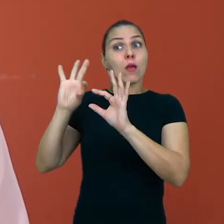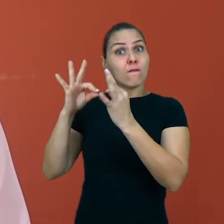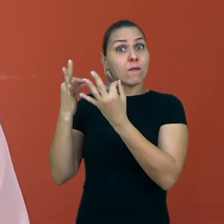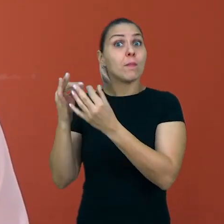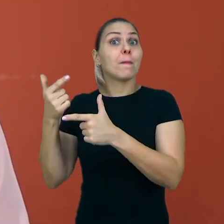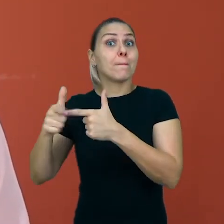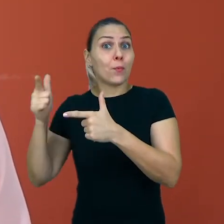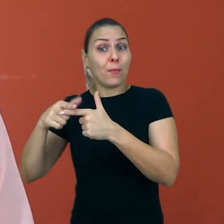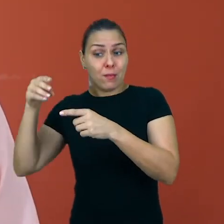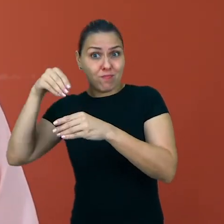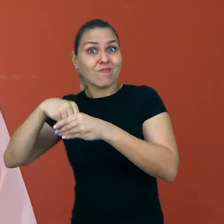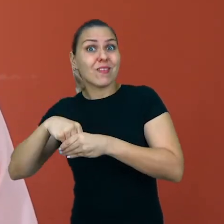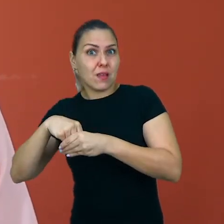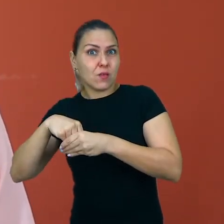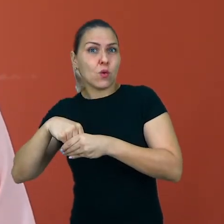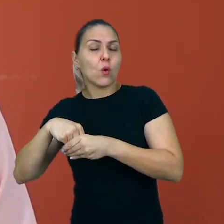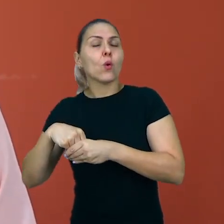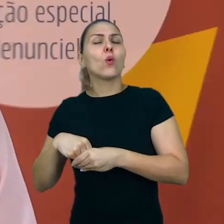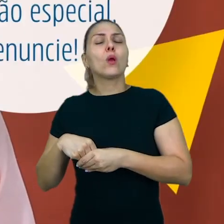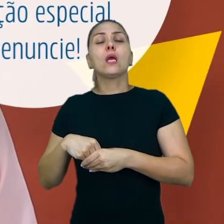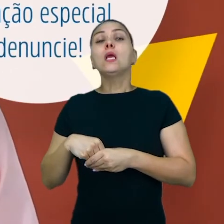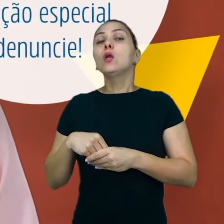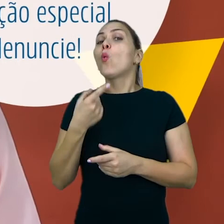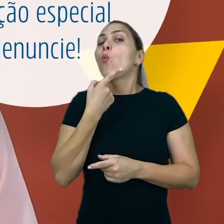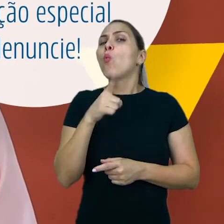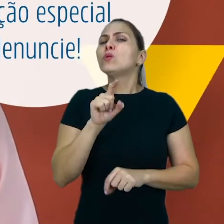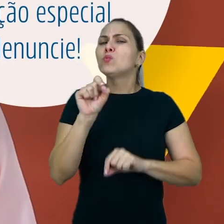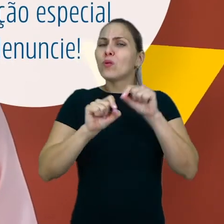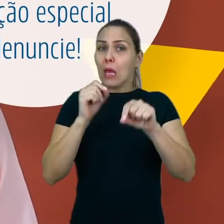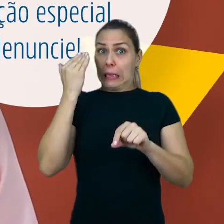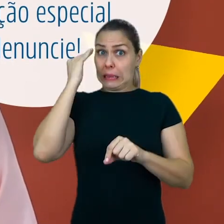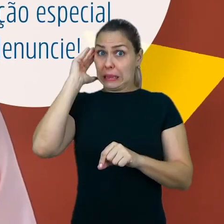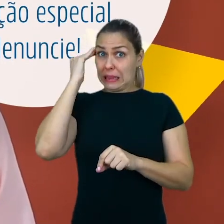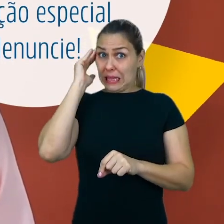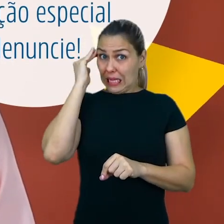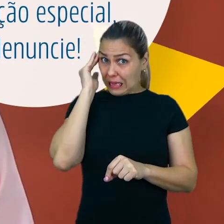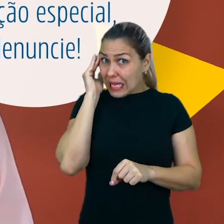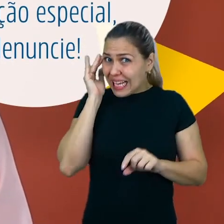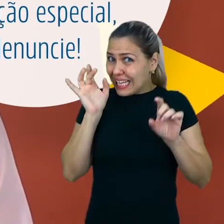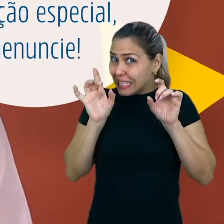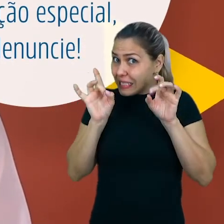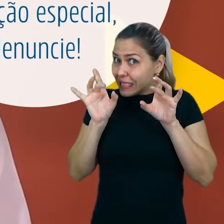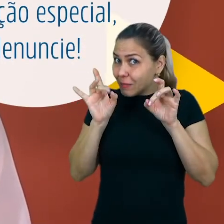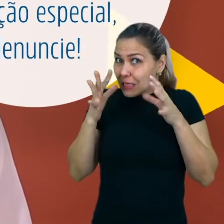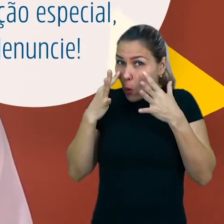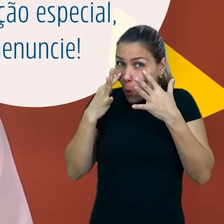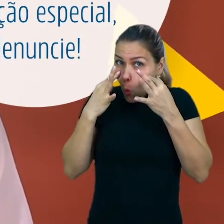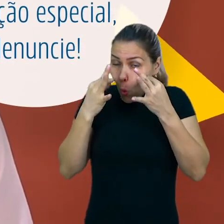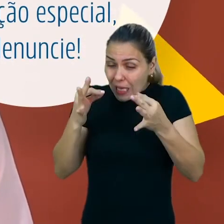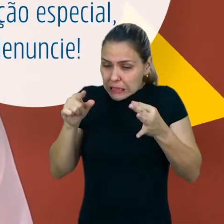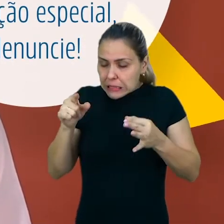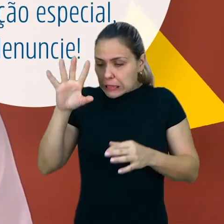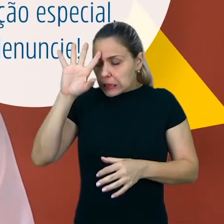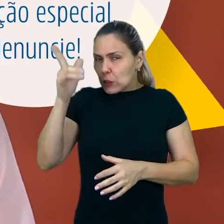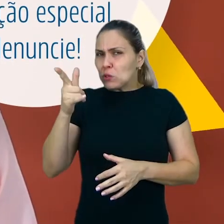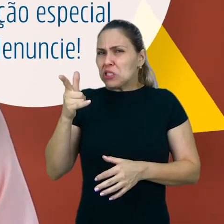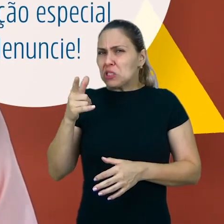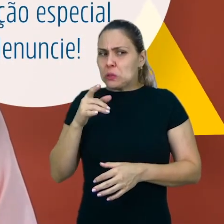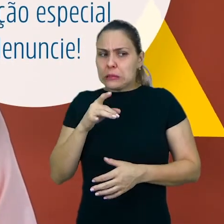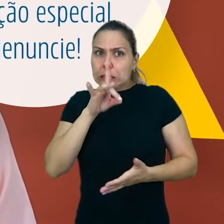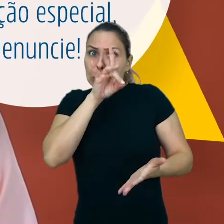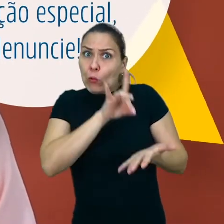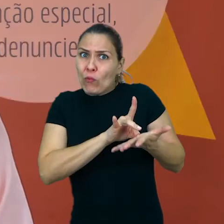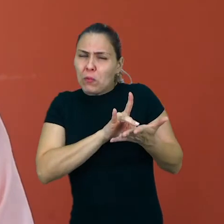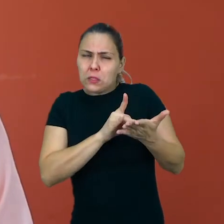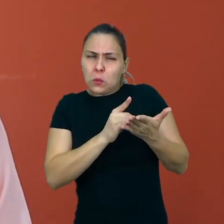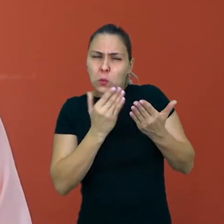núcleo familiar. E por fim, se entender que alguma situação demanda especial atenção, seja